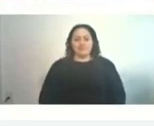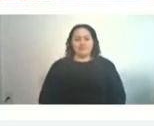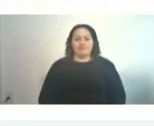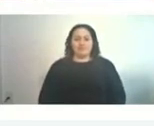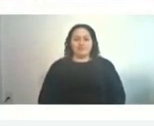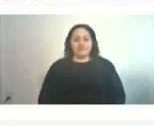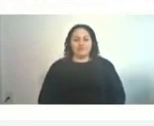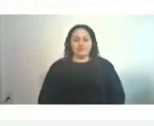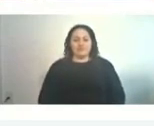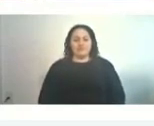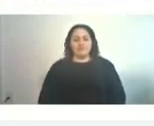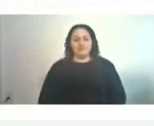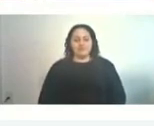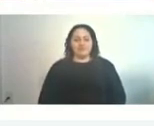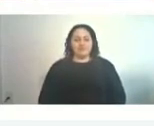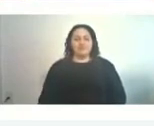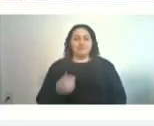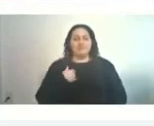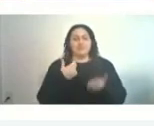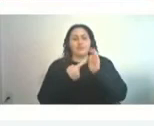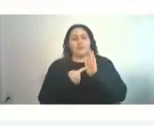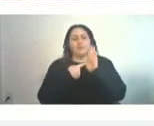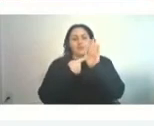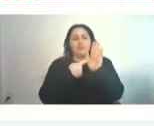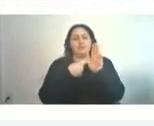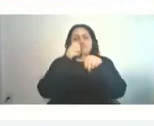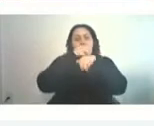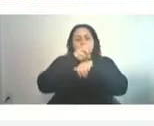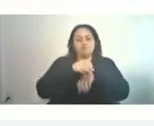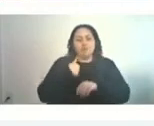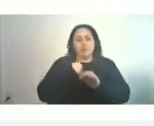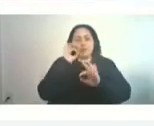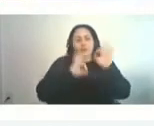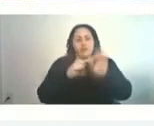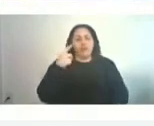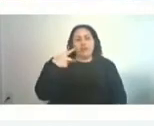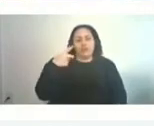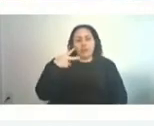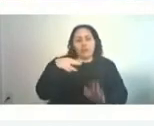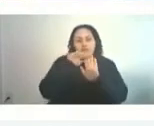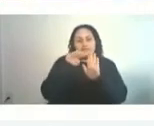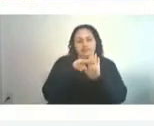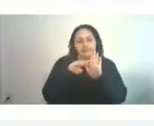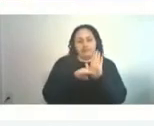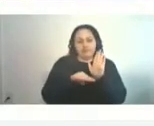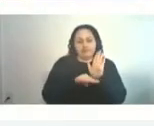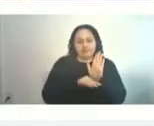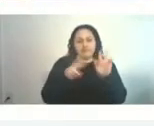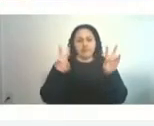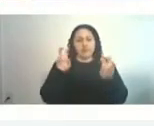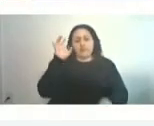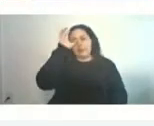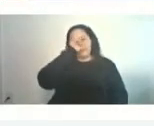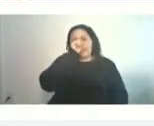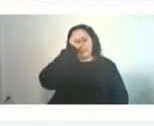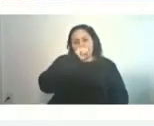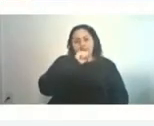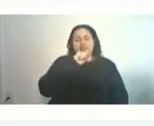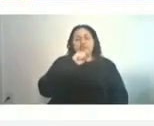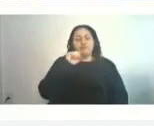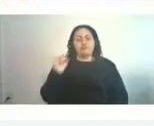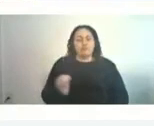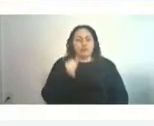Bom, aqui eu trouxe algumas sugestões, né? Assim, que eu organizei em 12 categorias que para aprendizagem significativa, né? Como